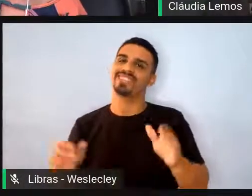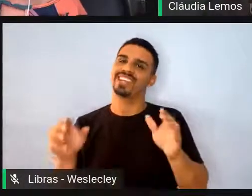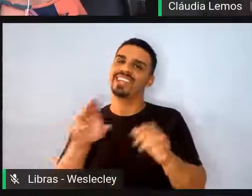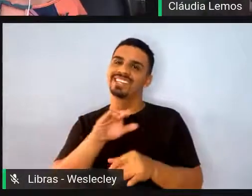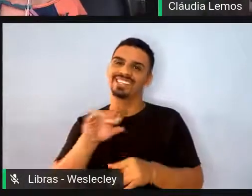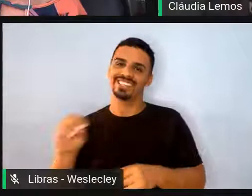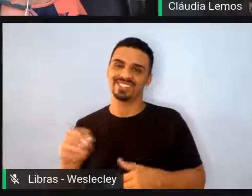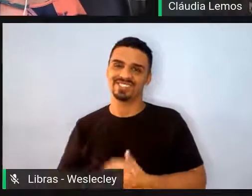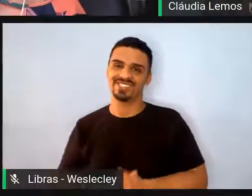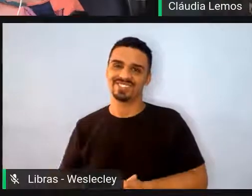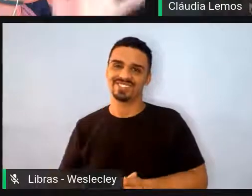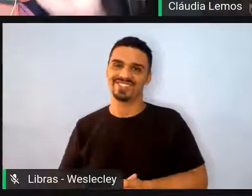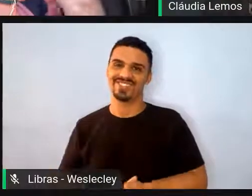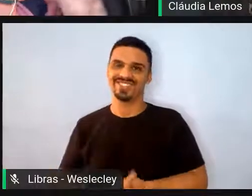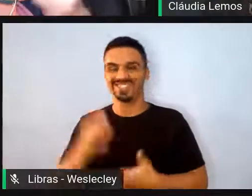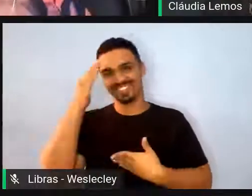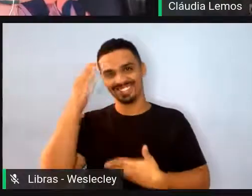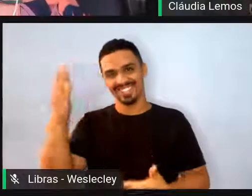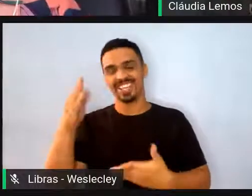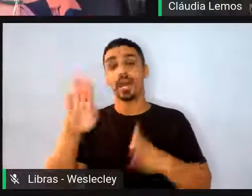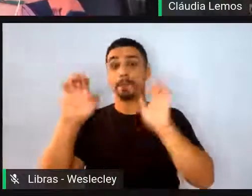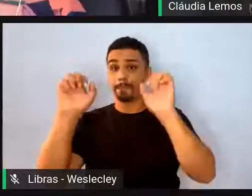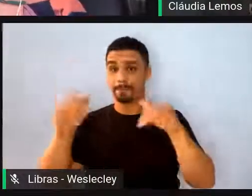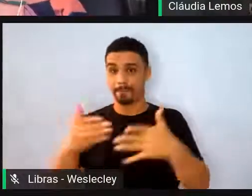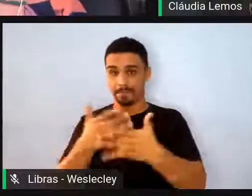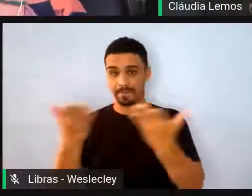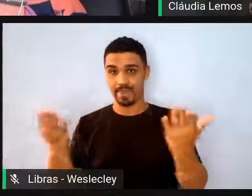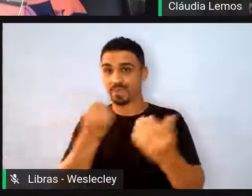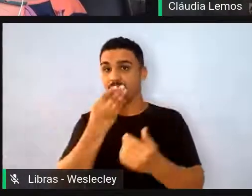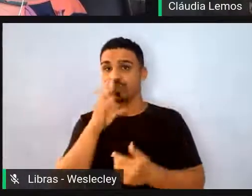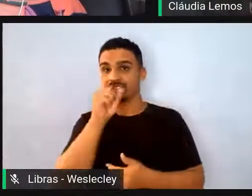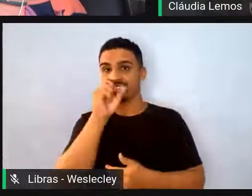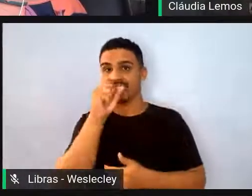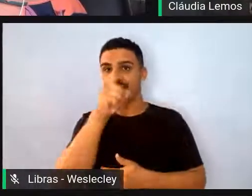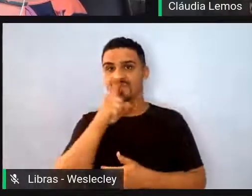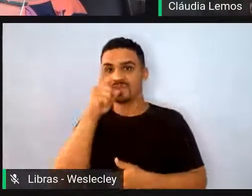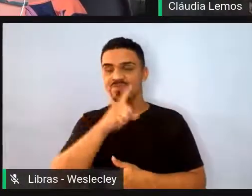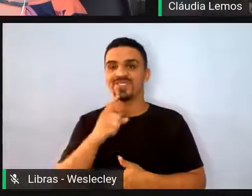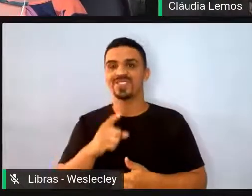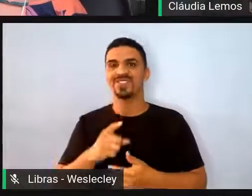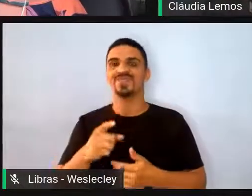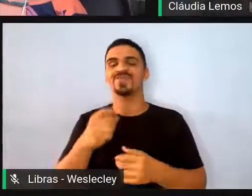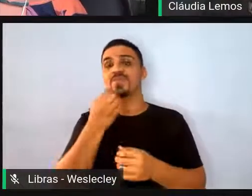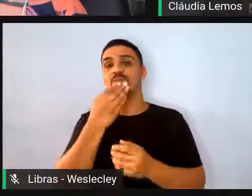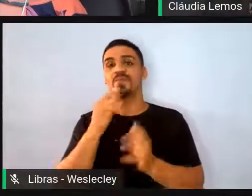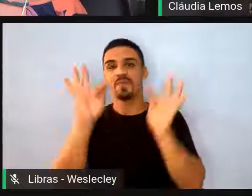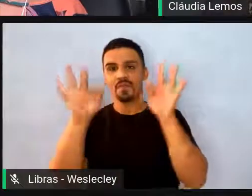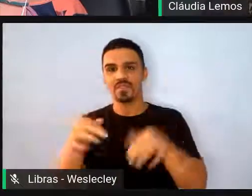pessoal. Obrigada por todo mundo. Fica bem. Bom final de ano. Bom final de semana e bom final de ano.